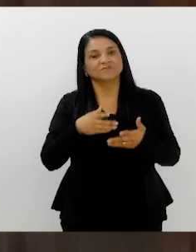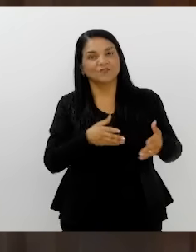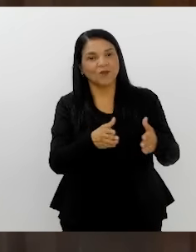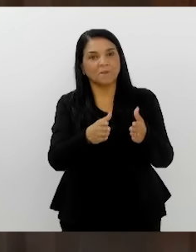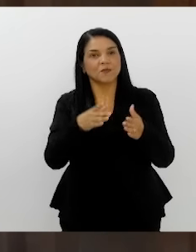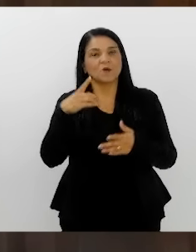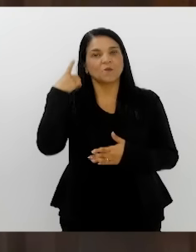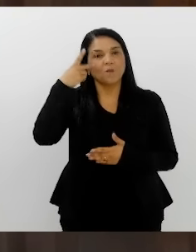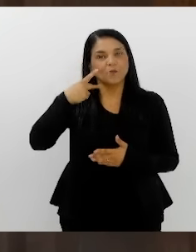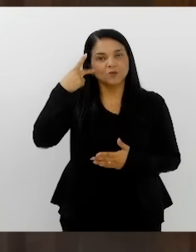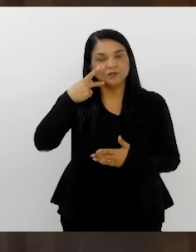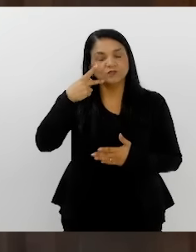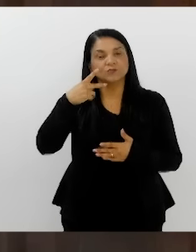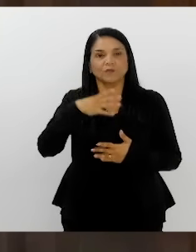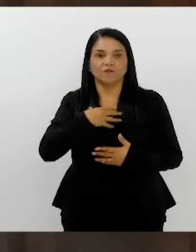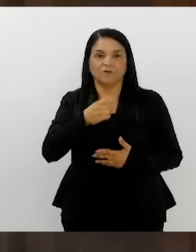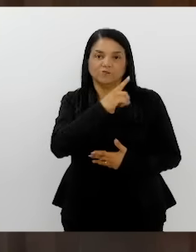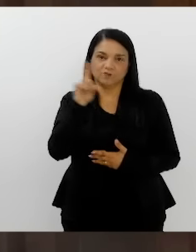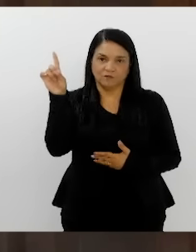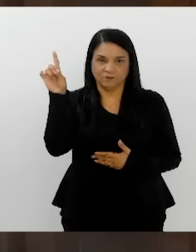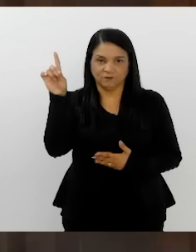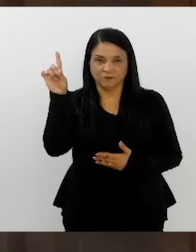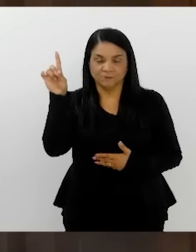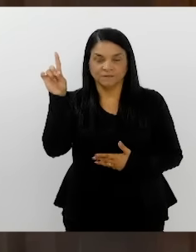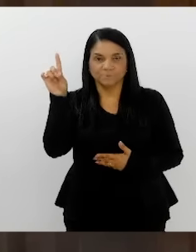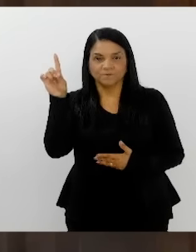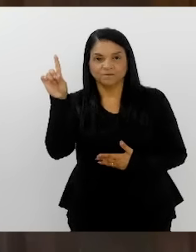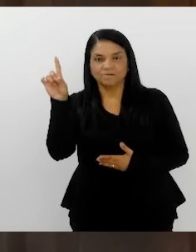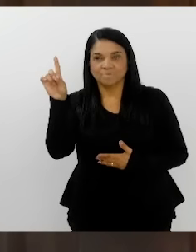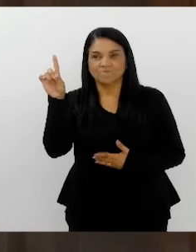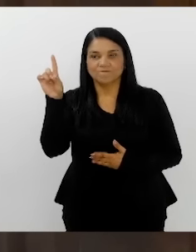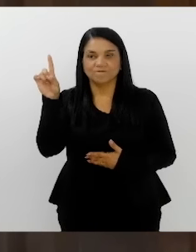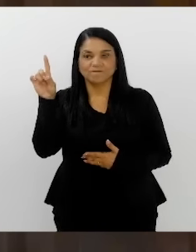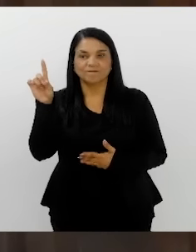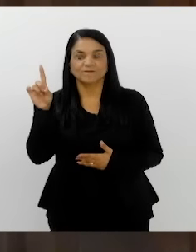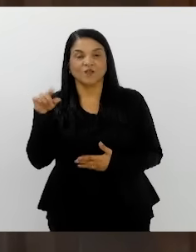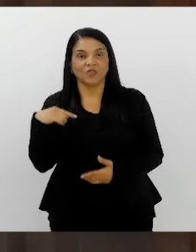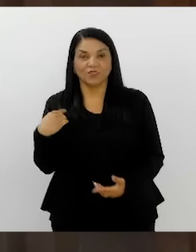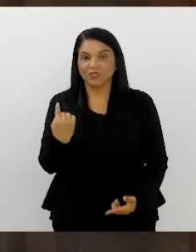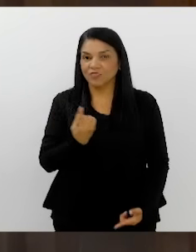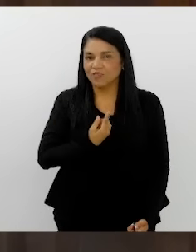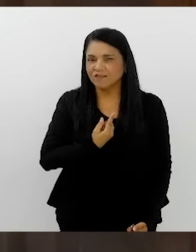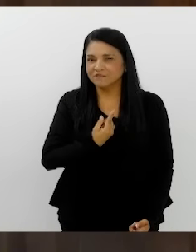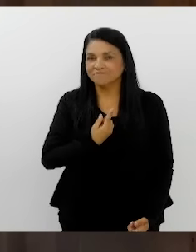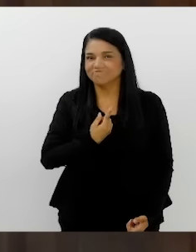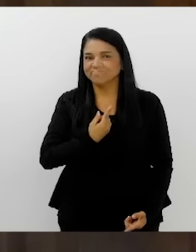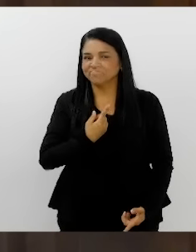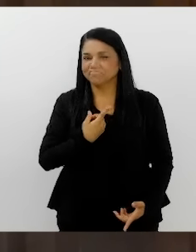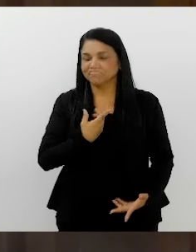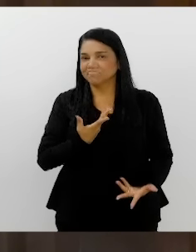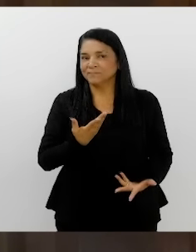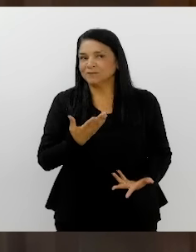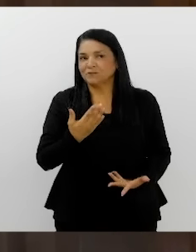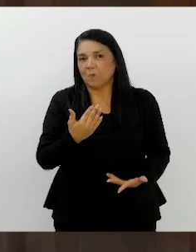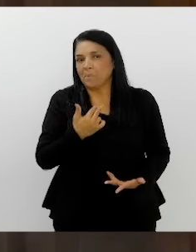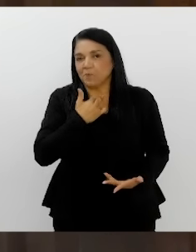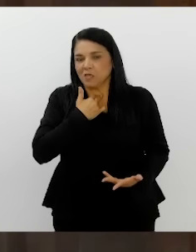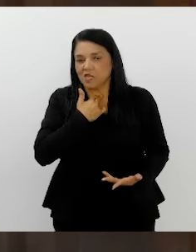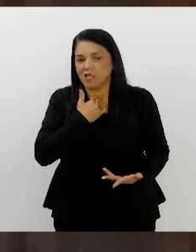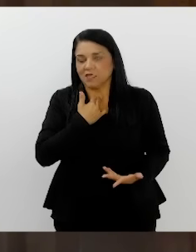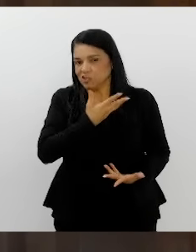político, como filho de Deus. Mas nós não poderíamos terminar essas palavras sem agradecer também ao